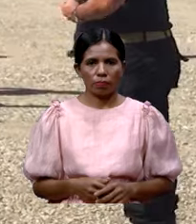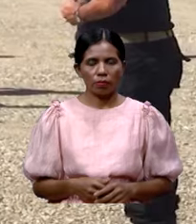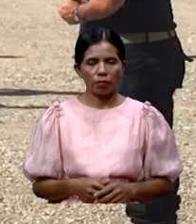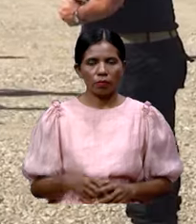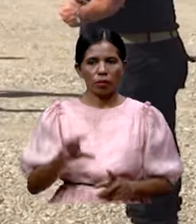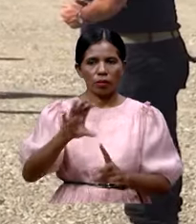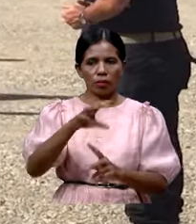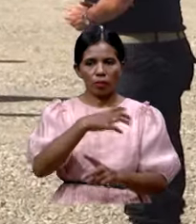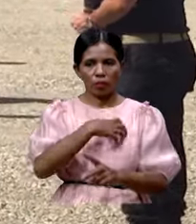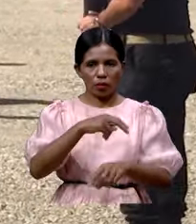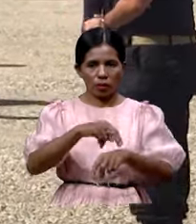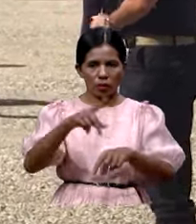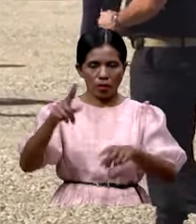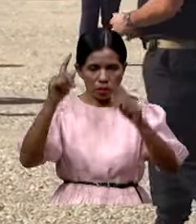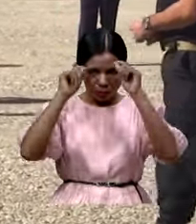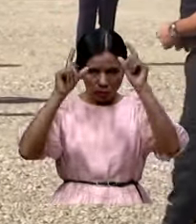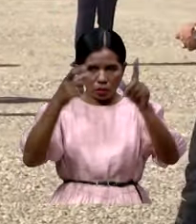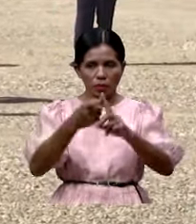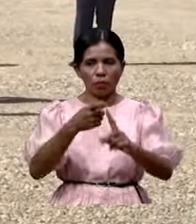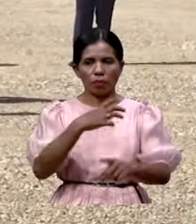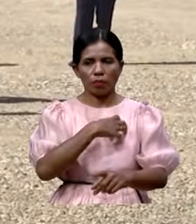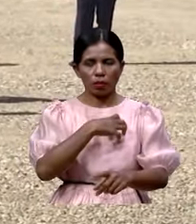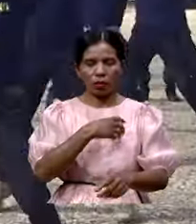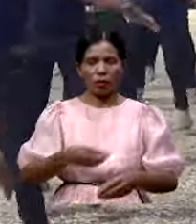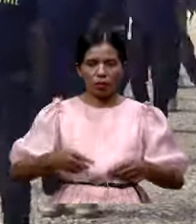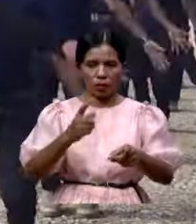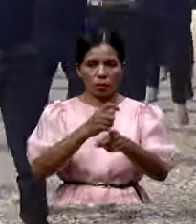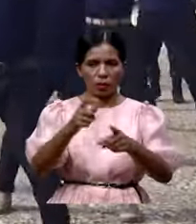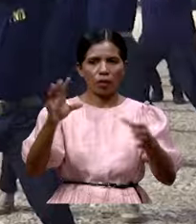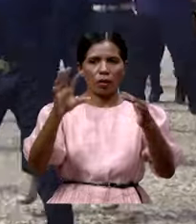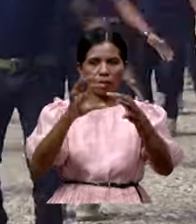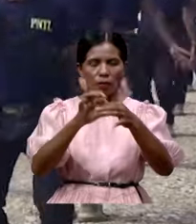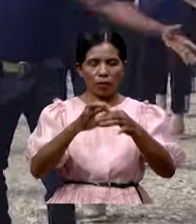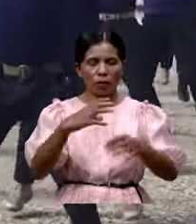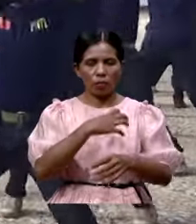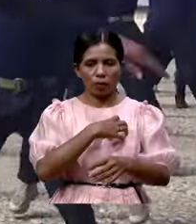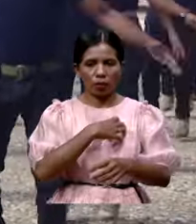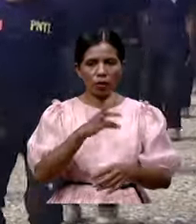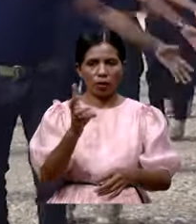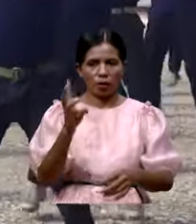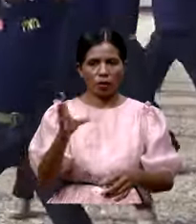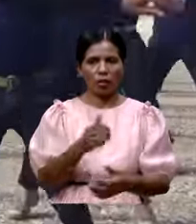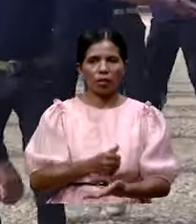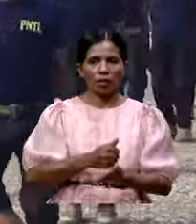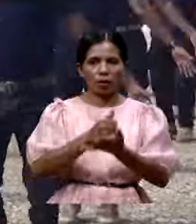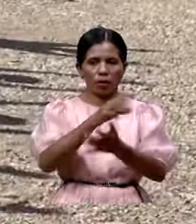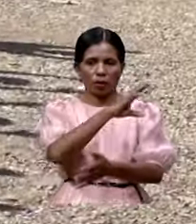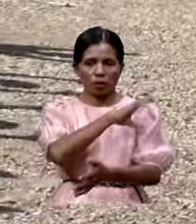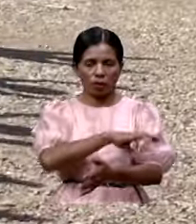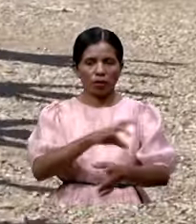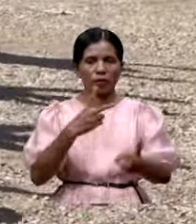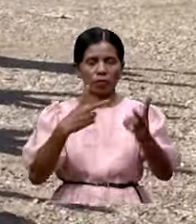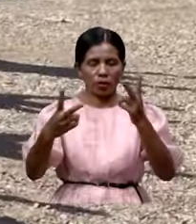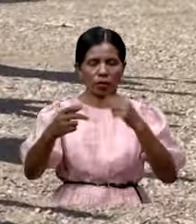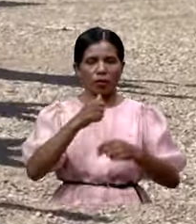Komando Polisi Nasional Timor Leste liu sunda de spesial polisia hahufo treinamento ba membro polisia neng neng nulu o de apoio segurança ba visita Papa Francisco